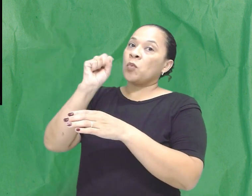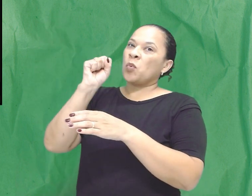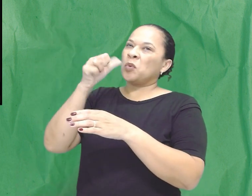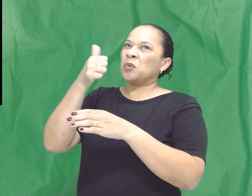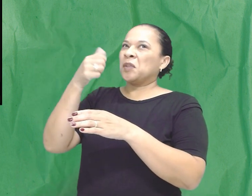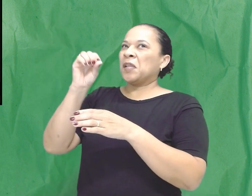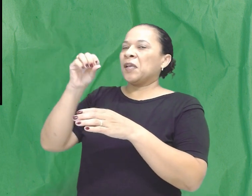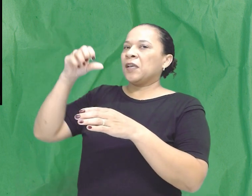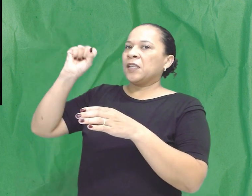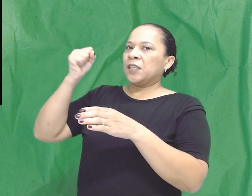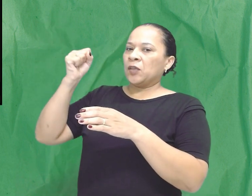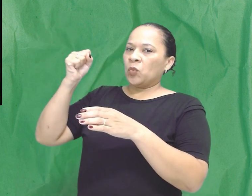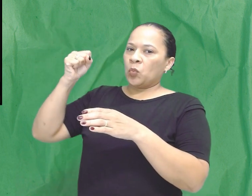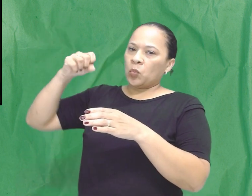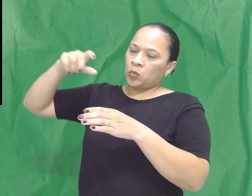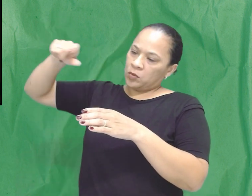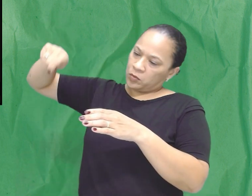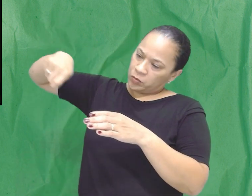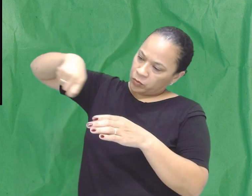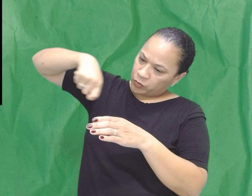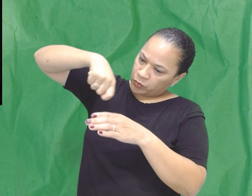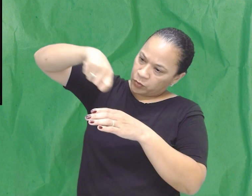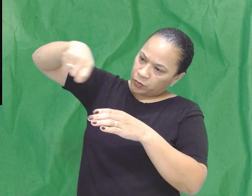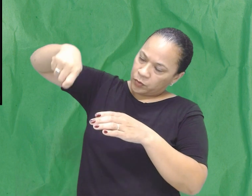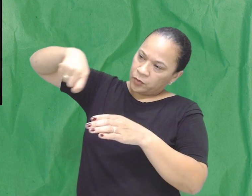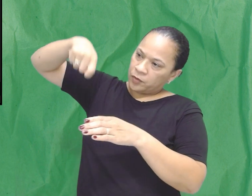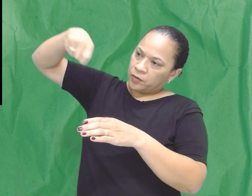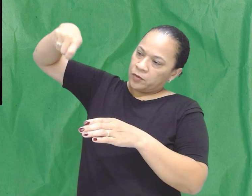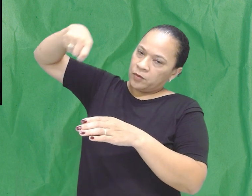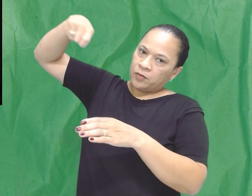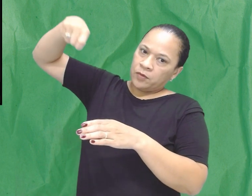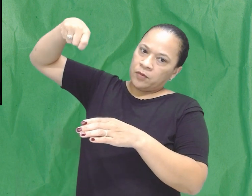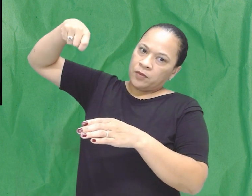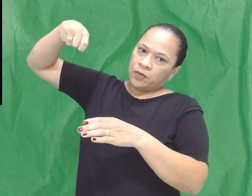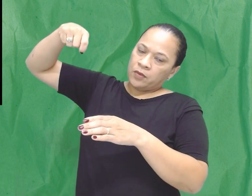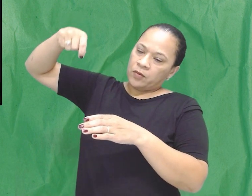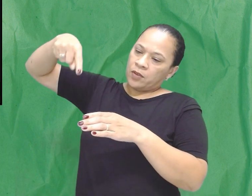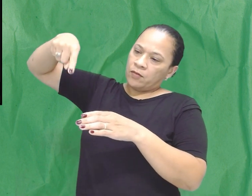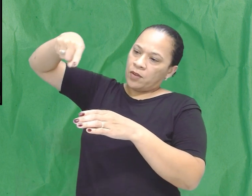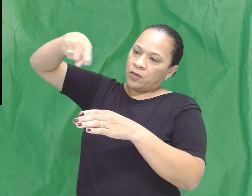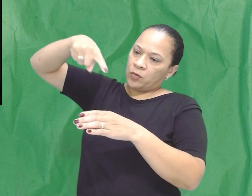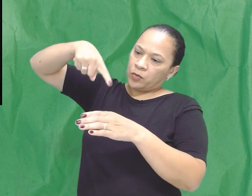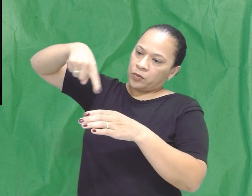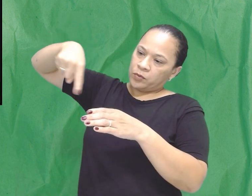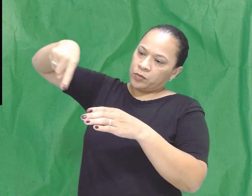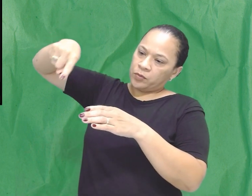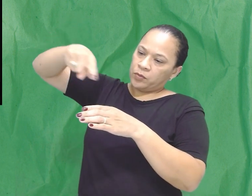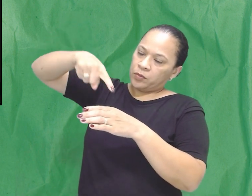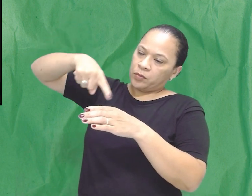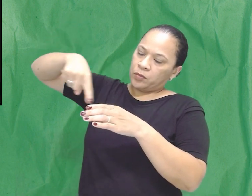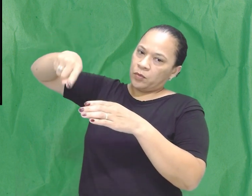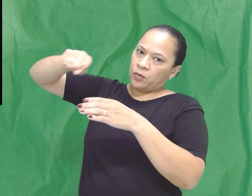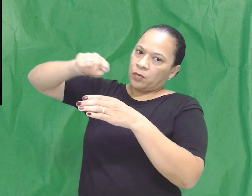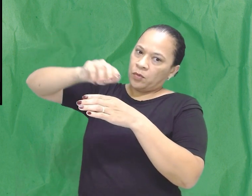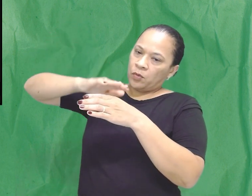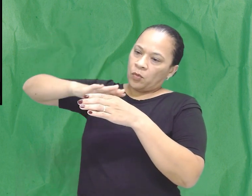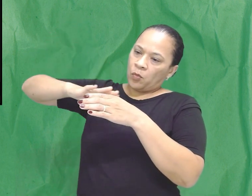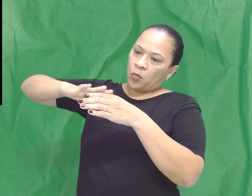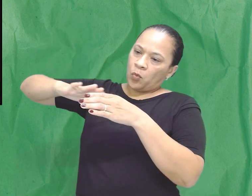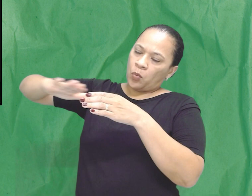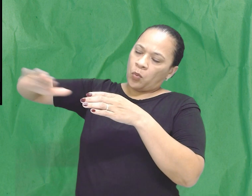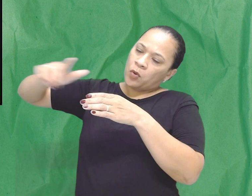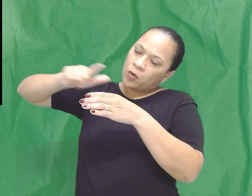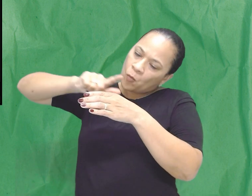Você pode até dar uma chacoalhadinha, né, dar uma balançadinha no biscoito, com cuidado para não estragar a sua pintura, e você vai ver que ele vai